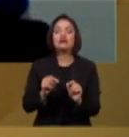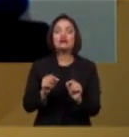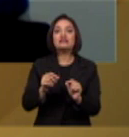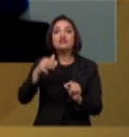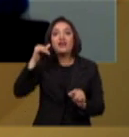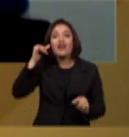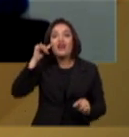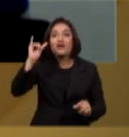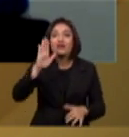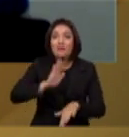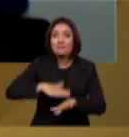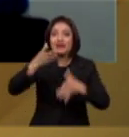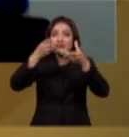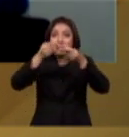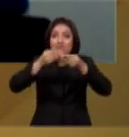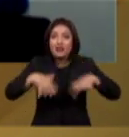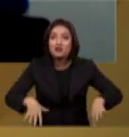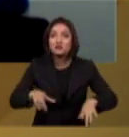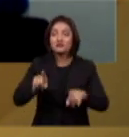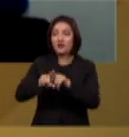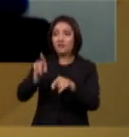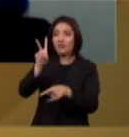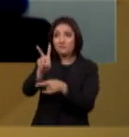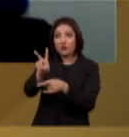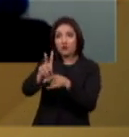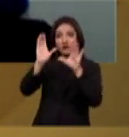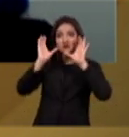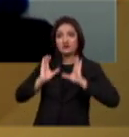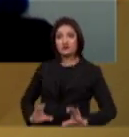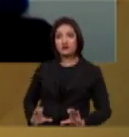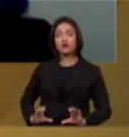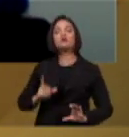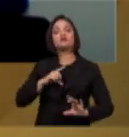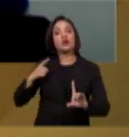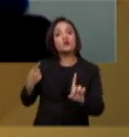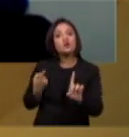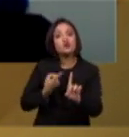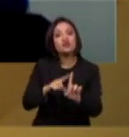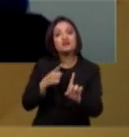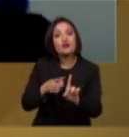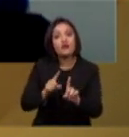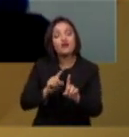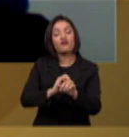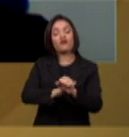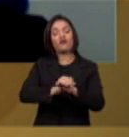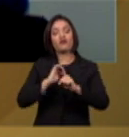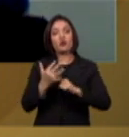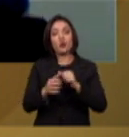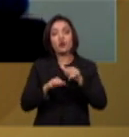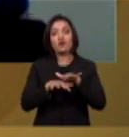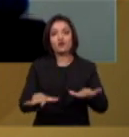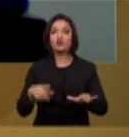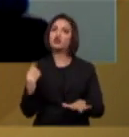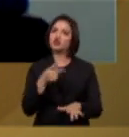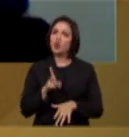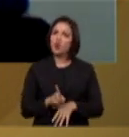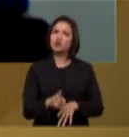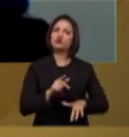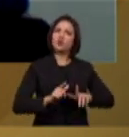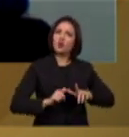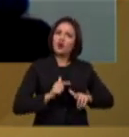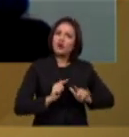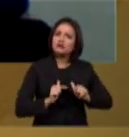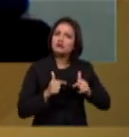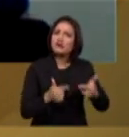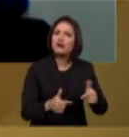os cidadãos. Ao mesmo tempo que lidamos com os desafios advindos com a pandemia, prosseguimos em nossa atuação contra o